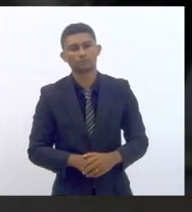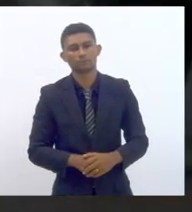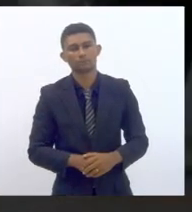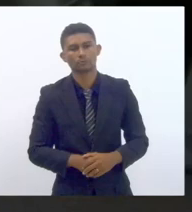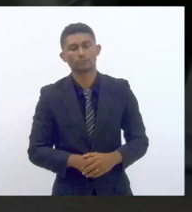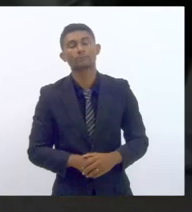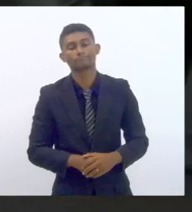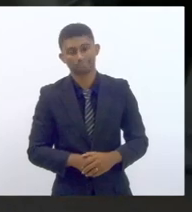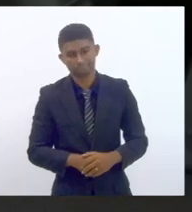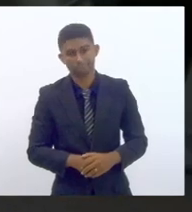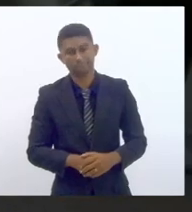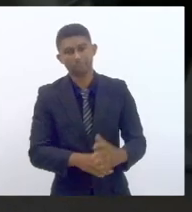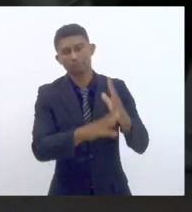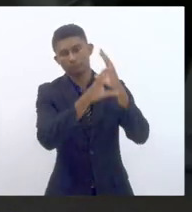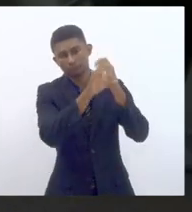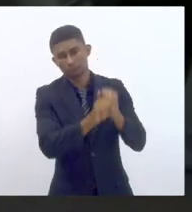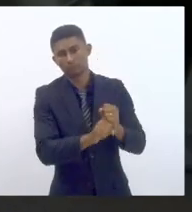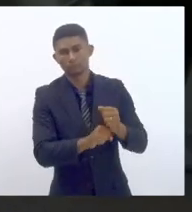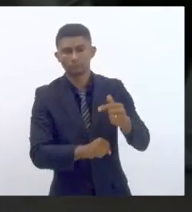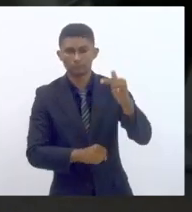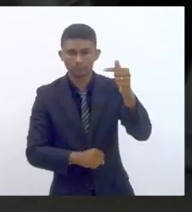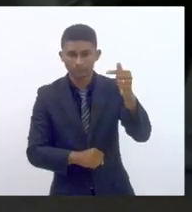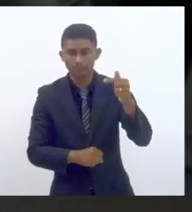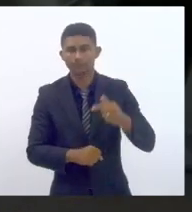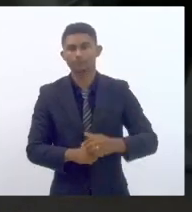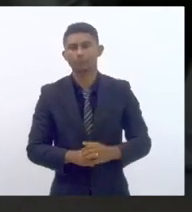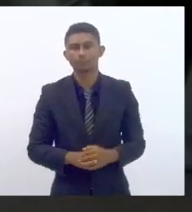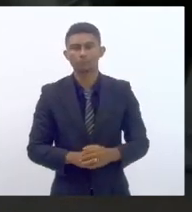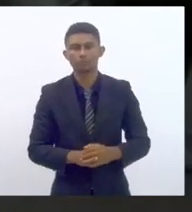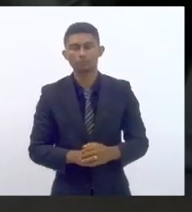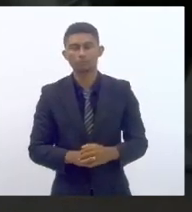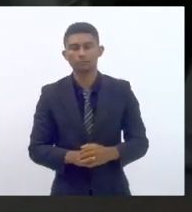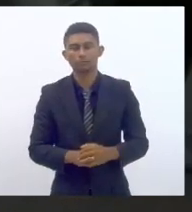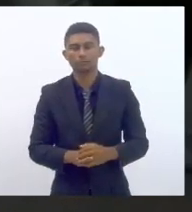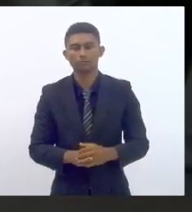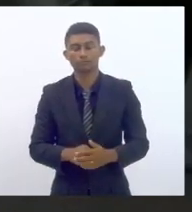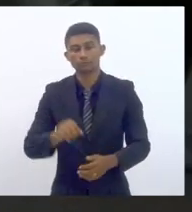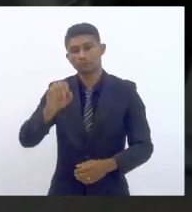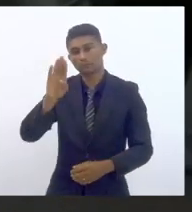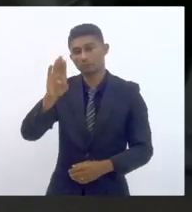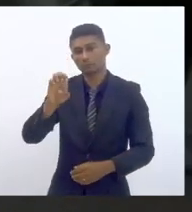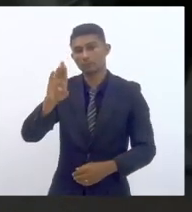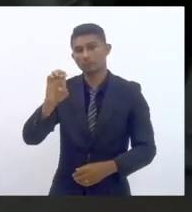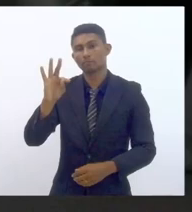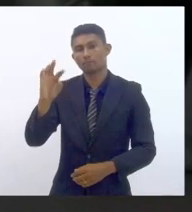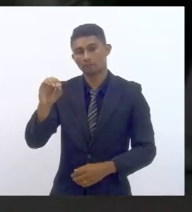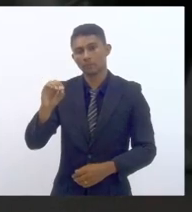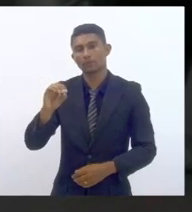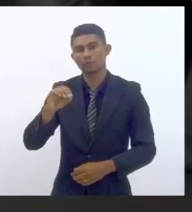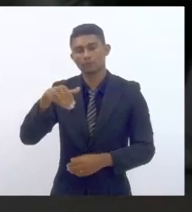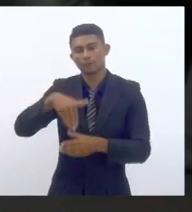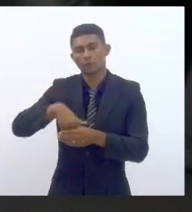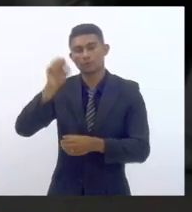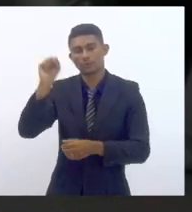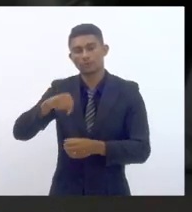Célia Jordão votou sim, 7. Deputado Bebeto votou sim, 8.